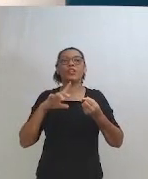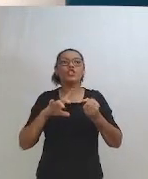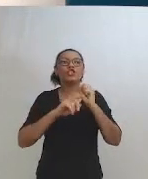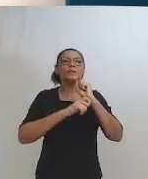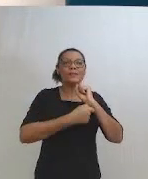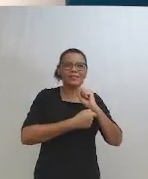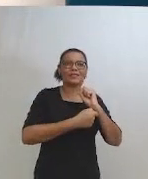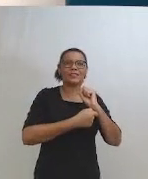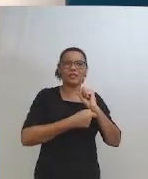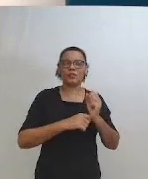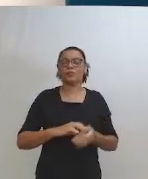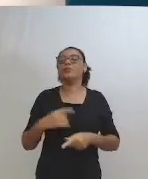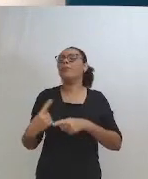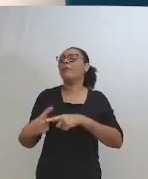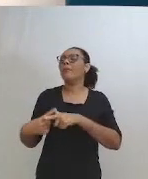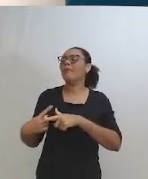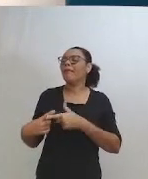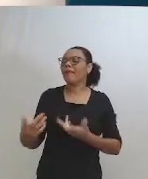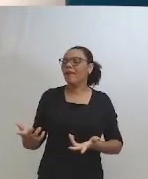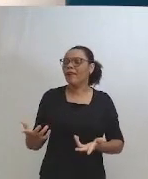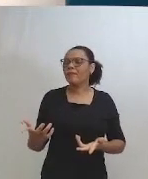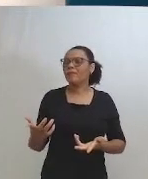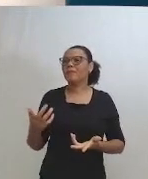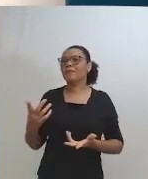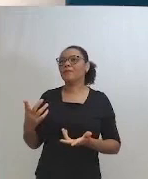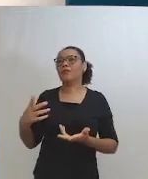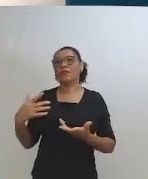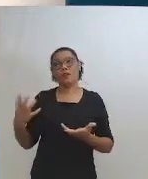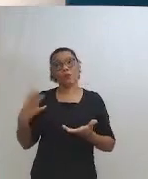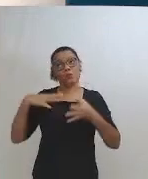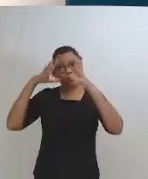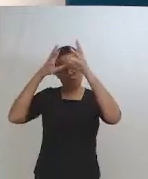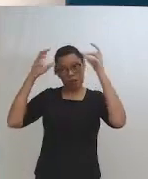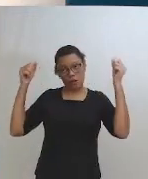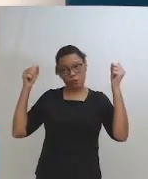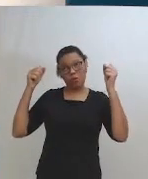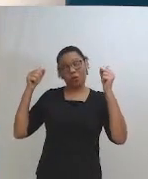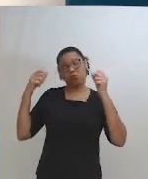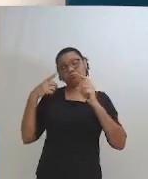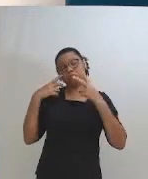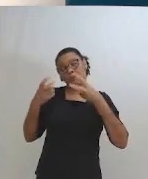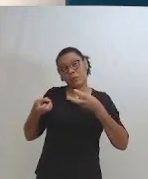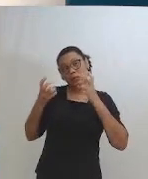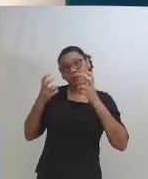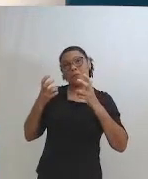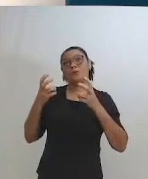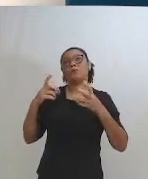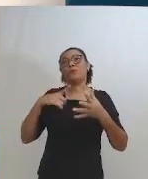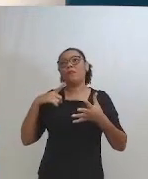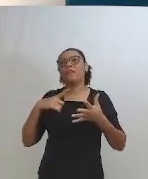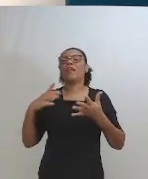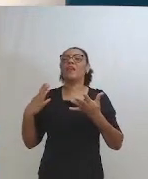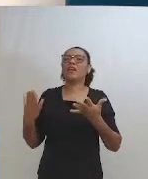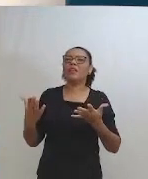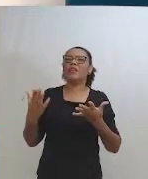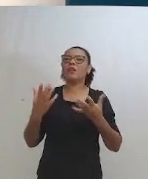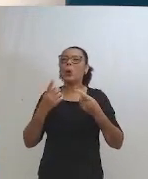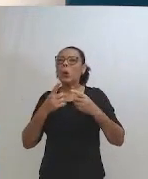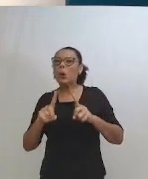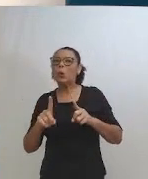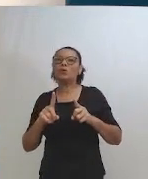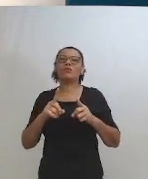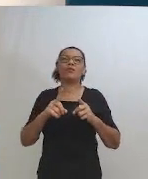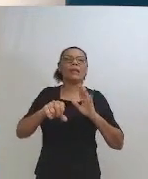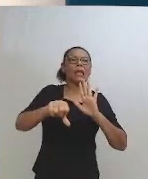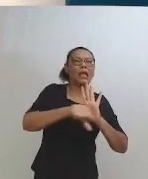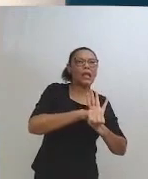porque, ao ver do tribunal, casos para combate à criminalidade organizada e casos de